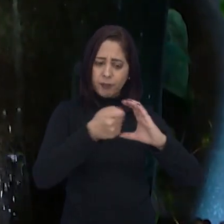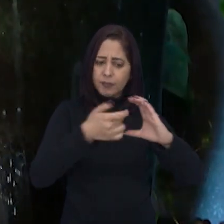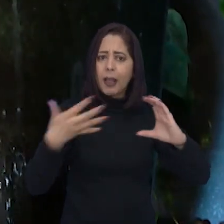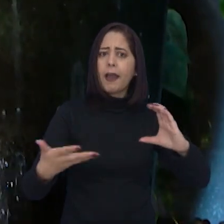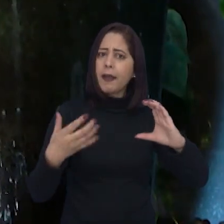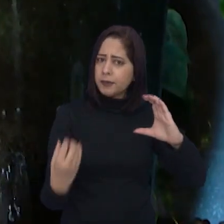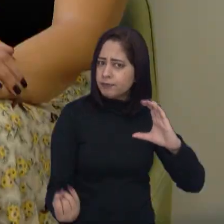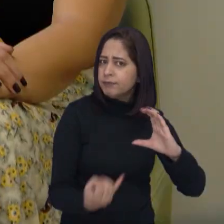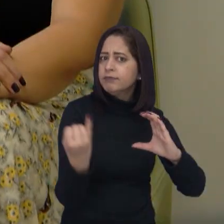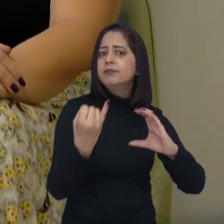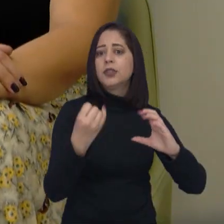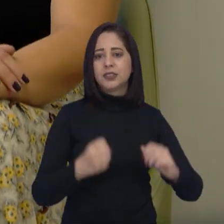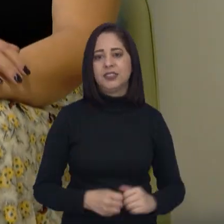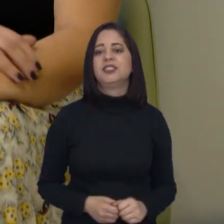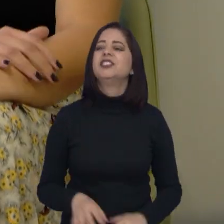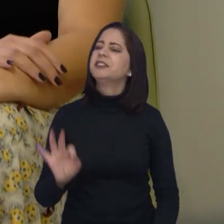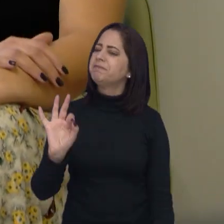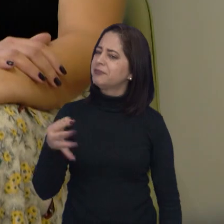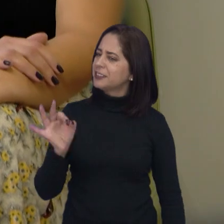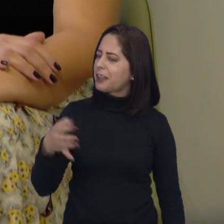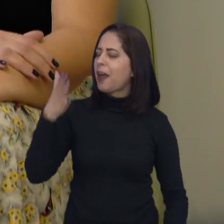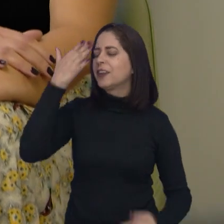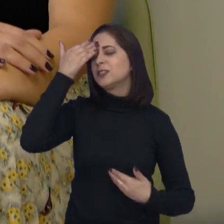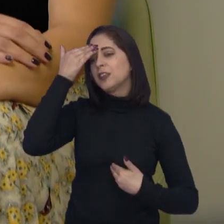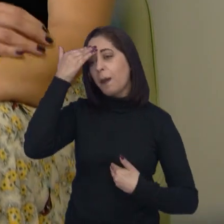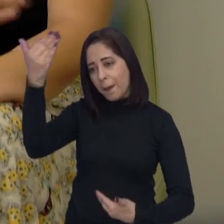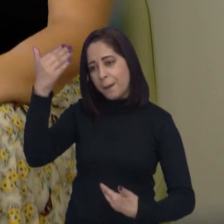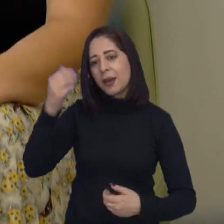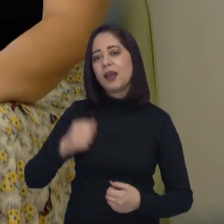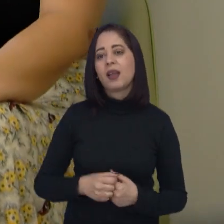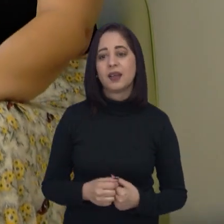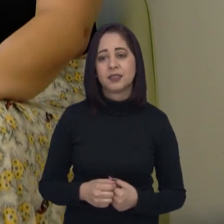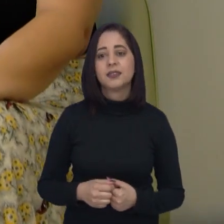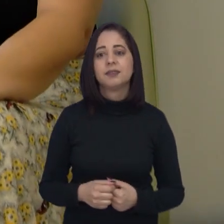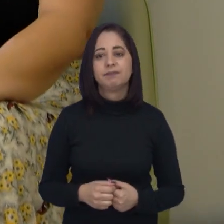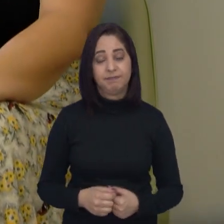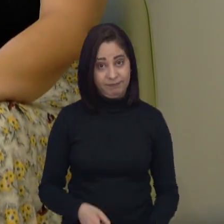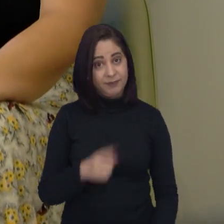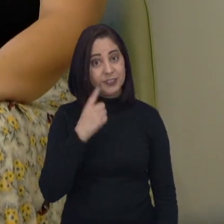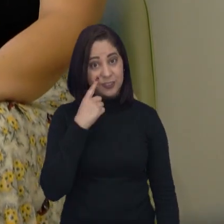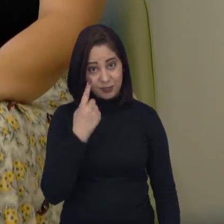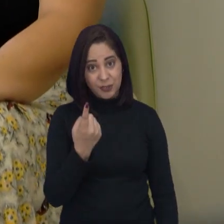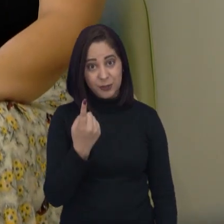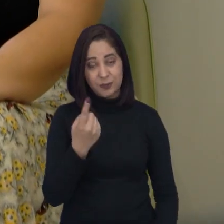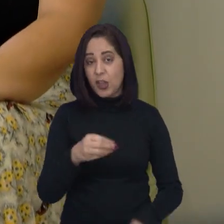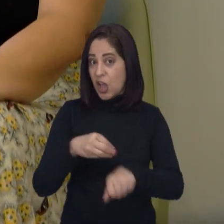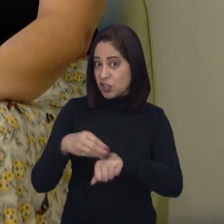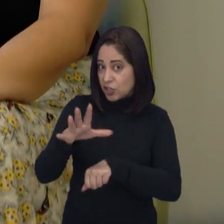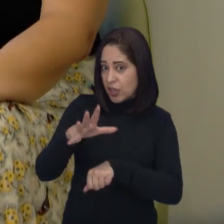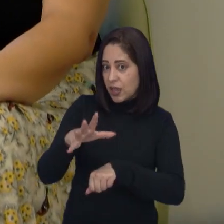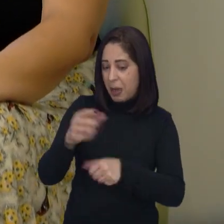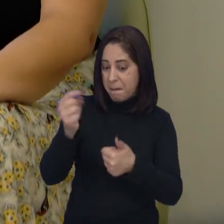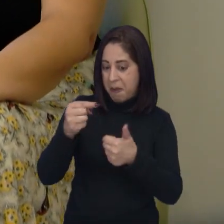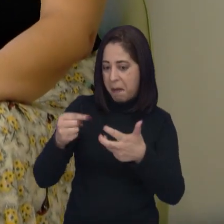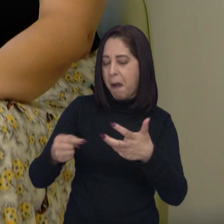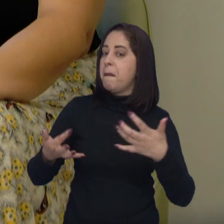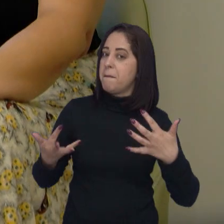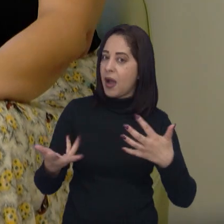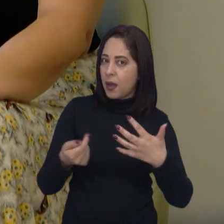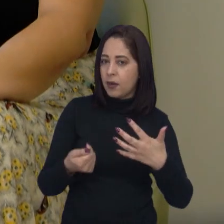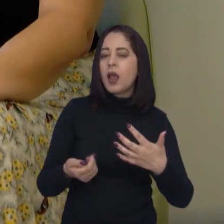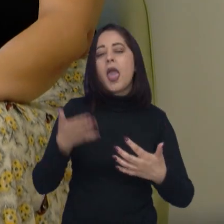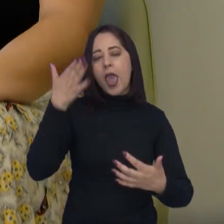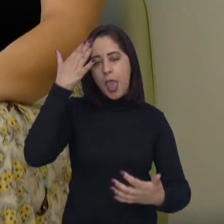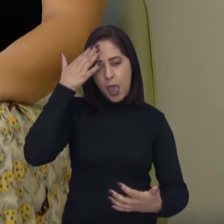muito importantes. Tá certo. Doutora, muito obrigada por nos receber. Gi, tá aí, ótimas dicas, né? Eu sei que você é